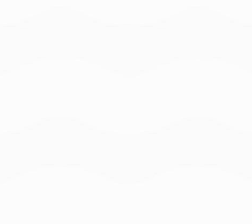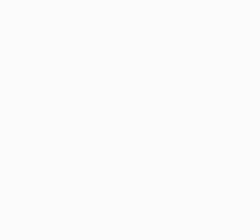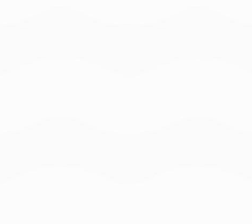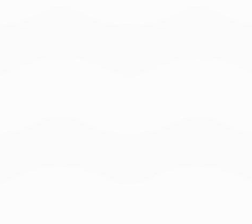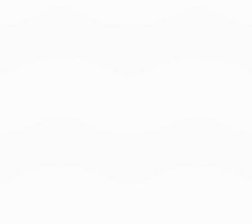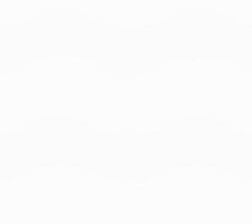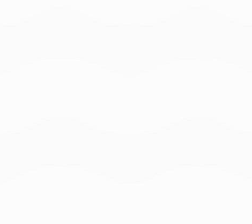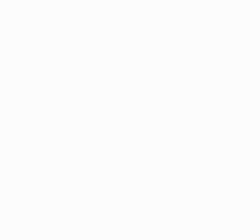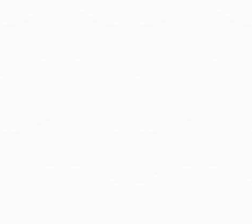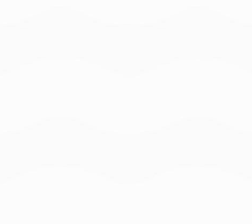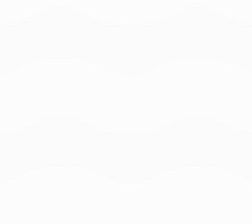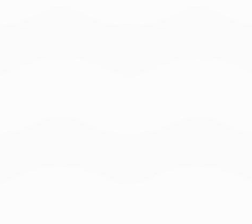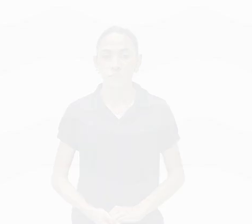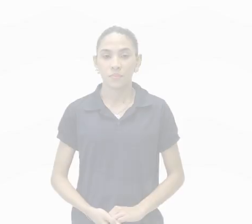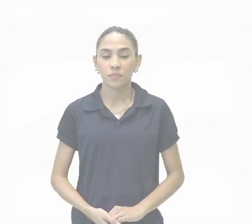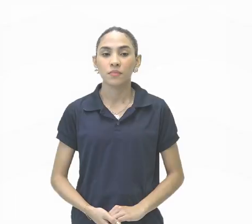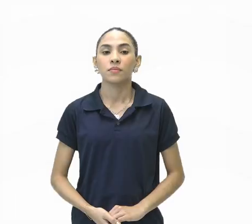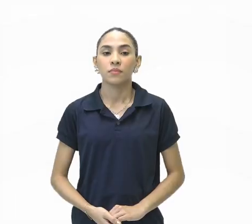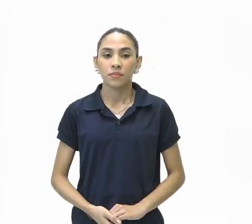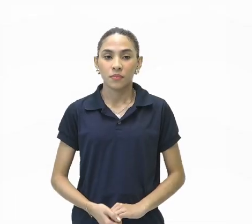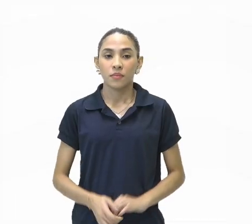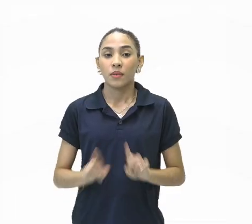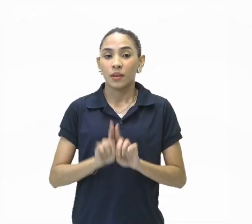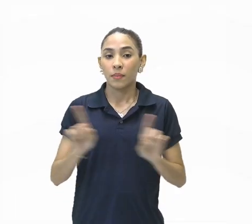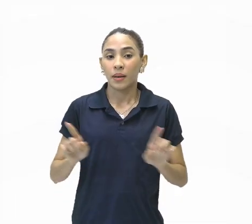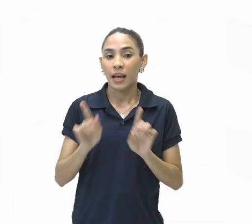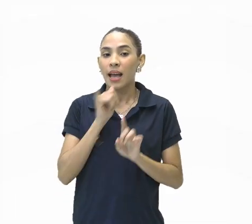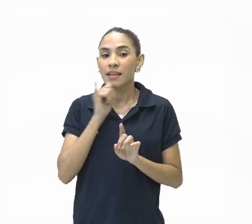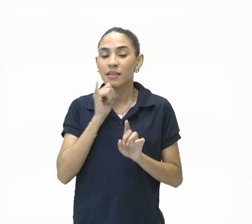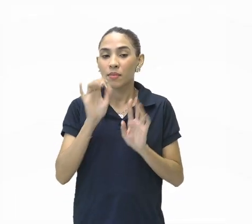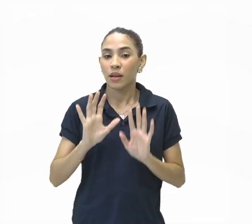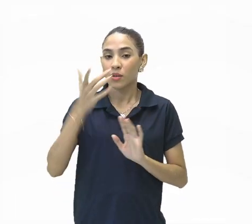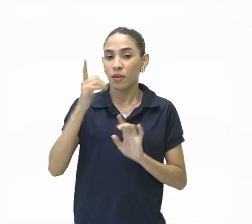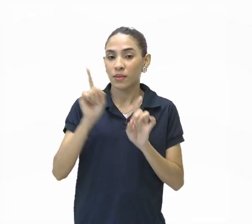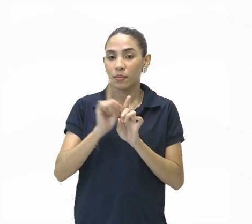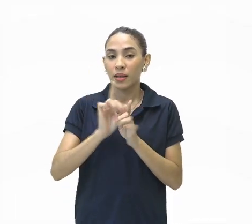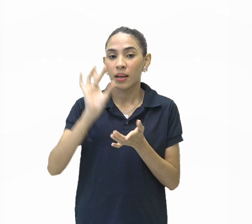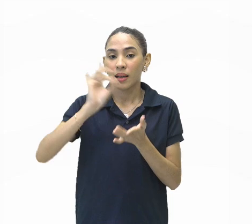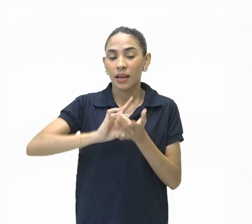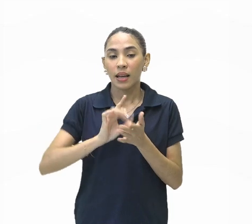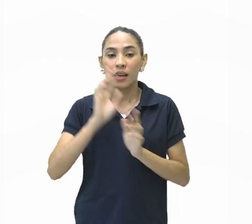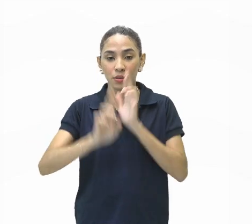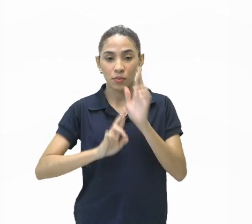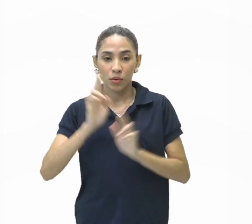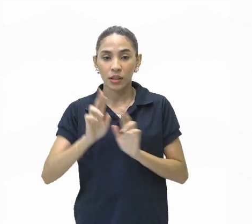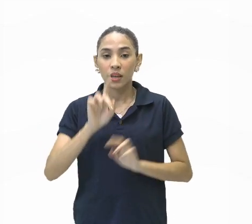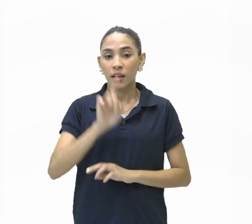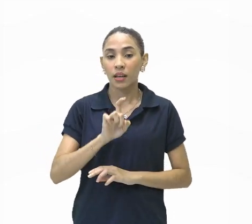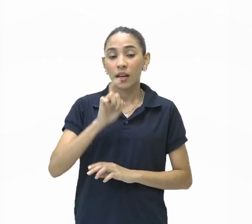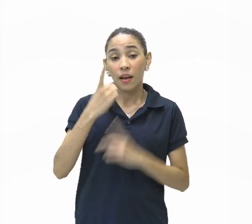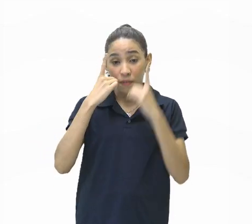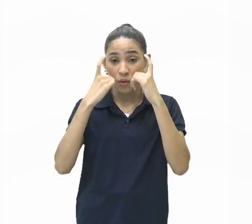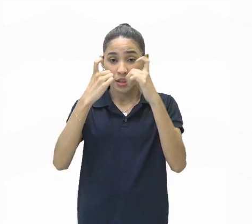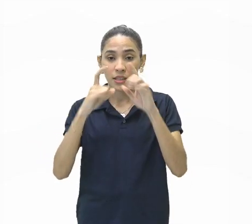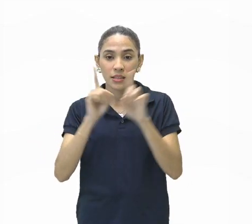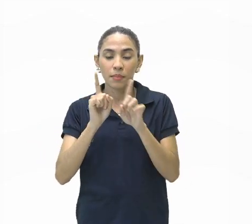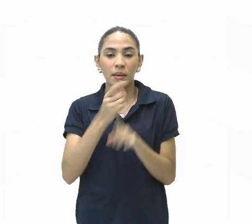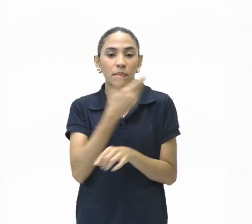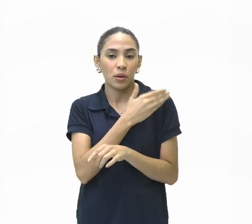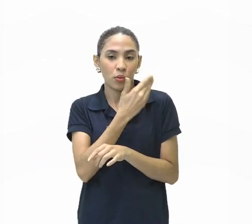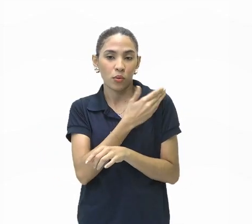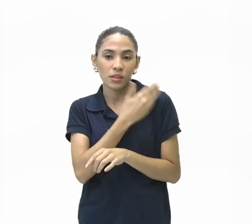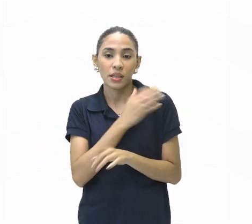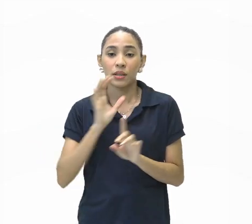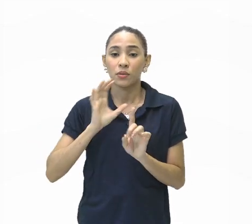país, com suas diferenças culturais. O compositor resolve responder aos apontamentos xenofóbicos que a região norte